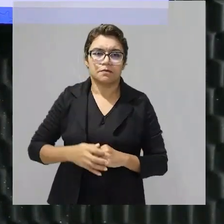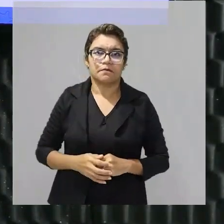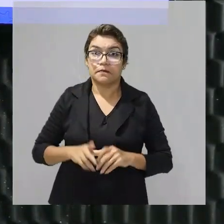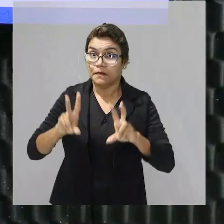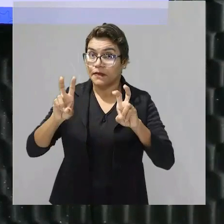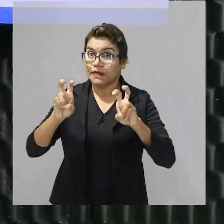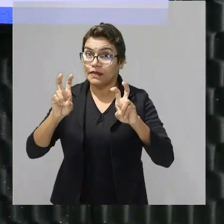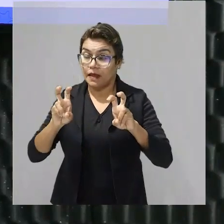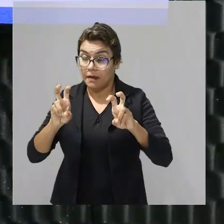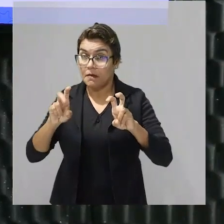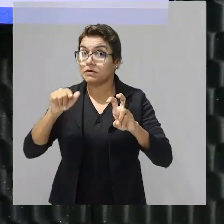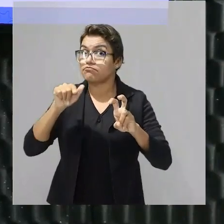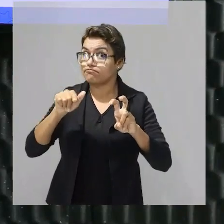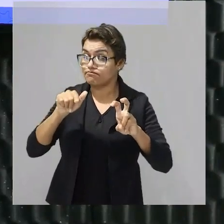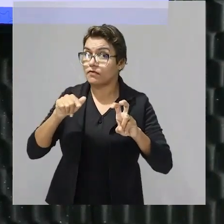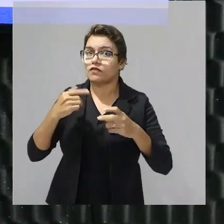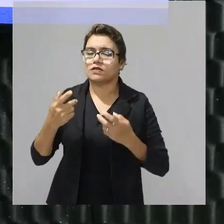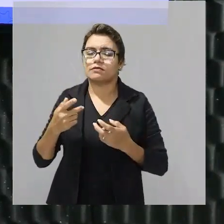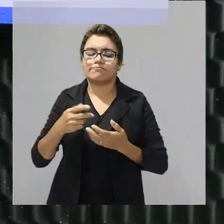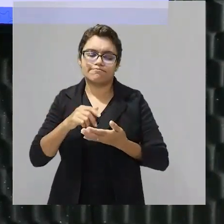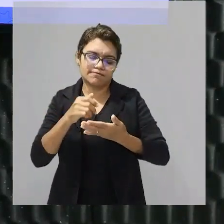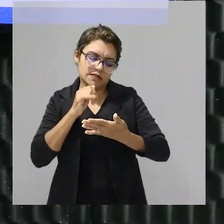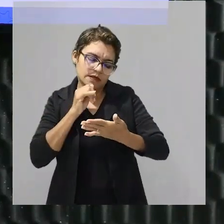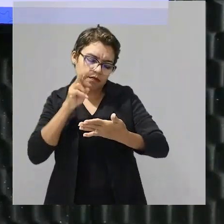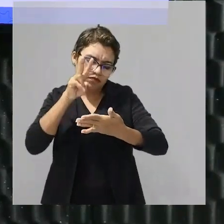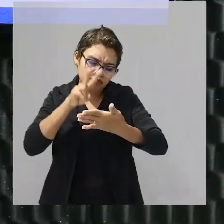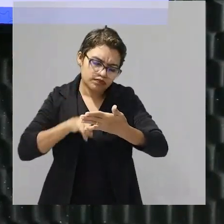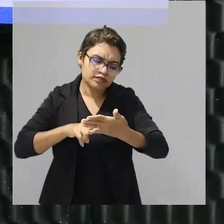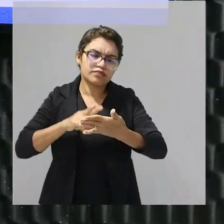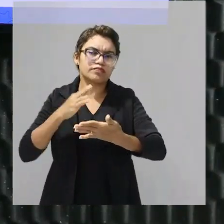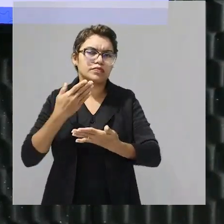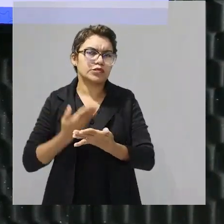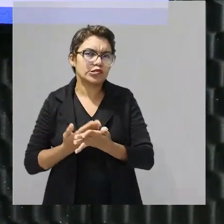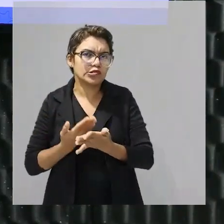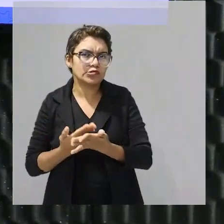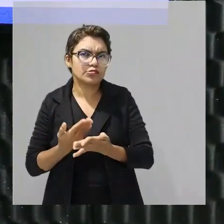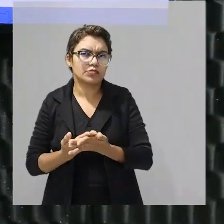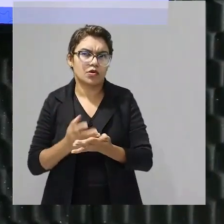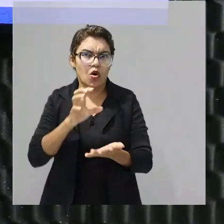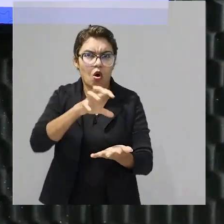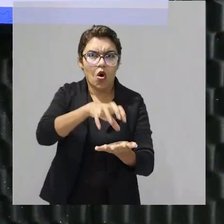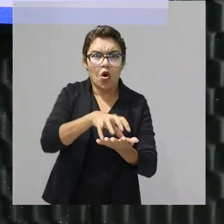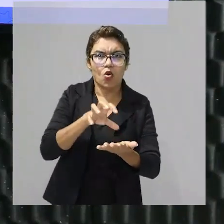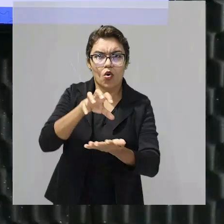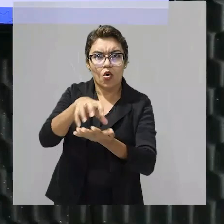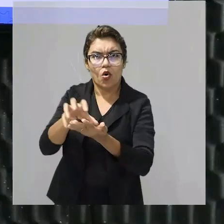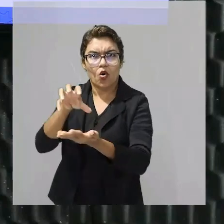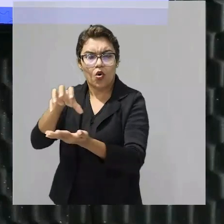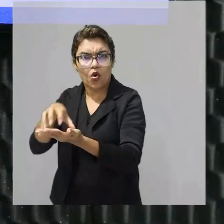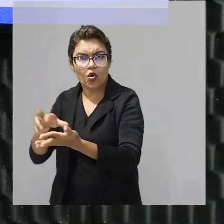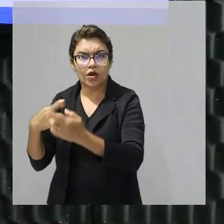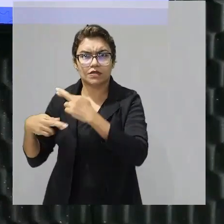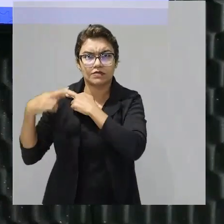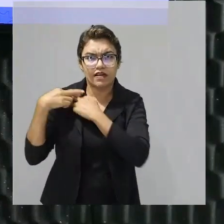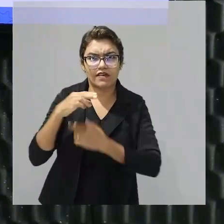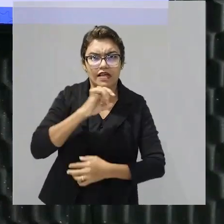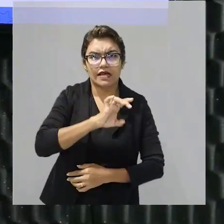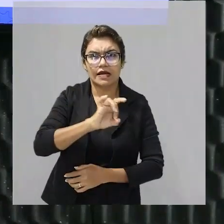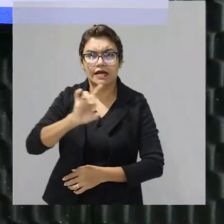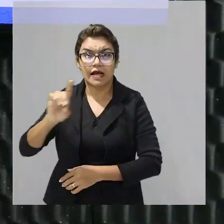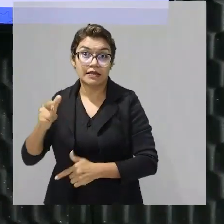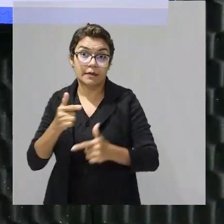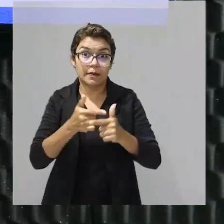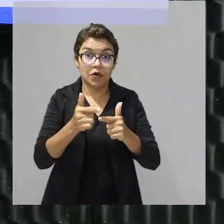da sua competência. Na sua proposta de intervenção, você vai dizer que quem deve agir naquela resolução é o Ministério Público, sendo que não